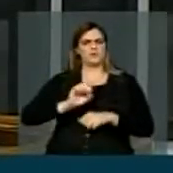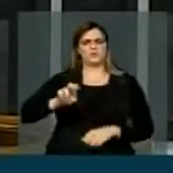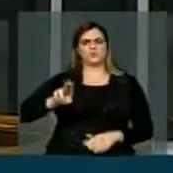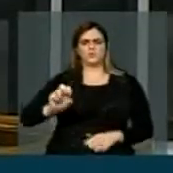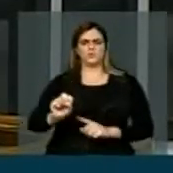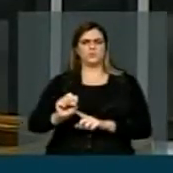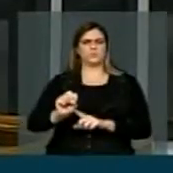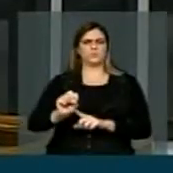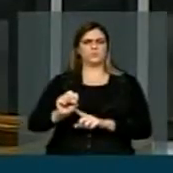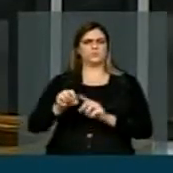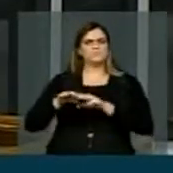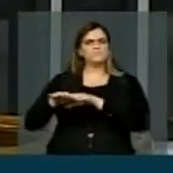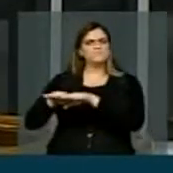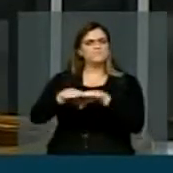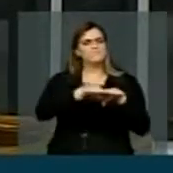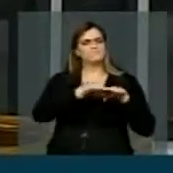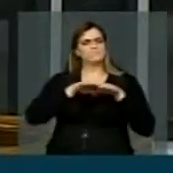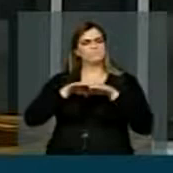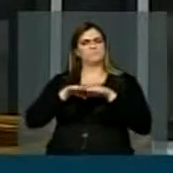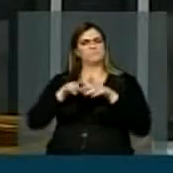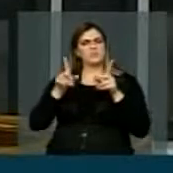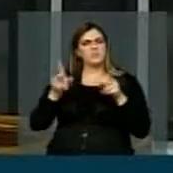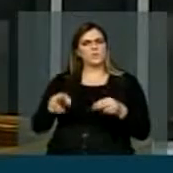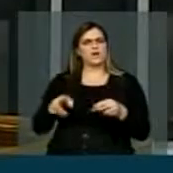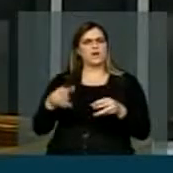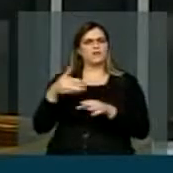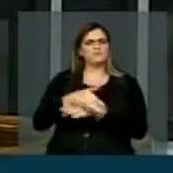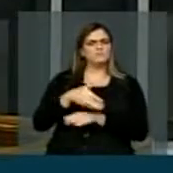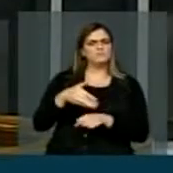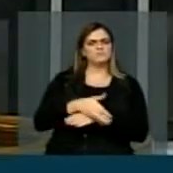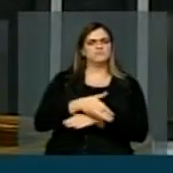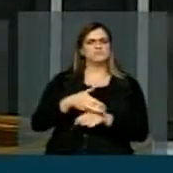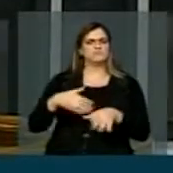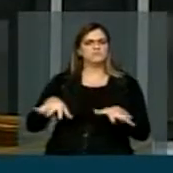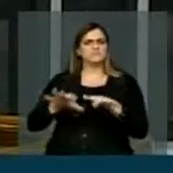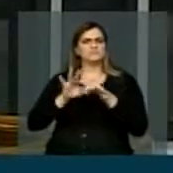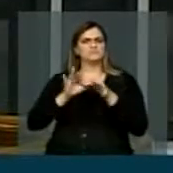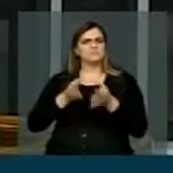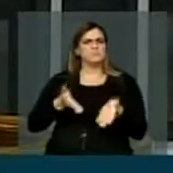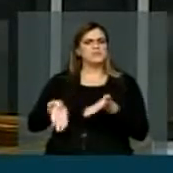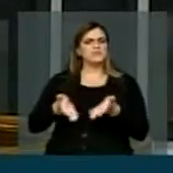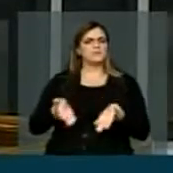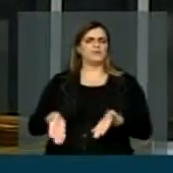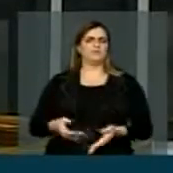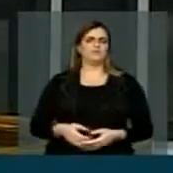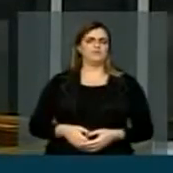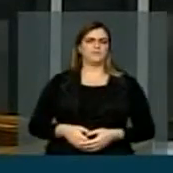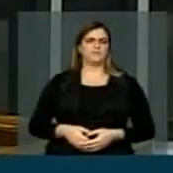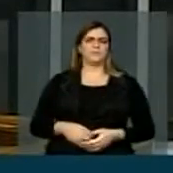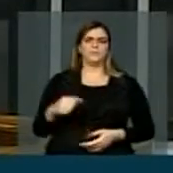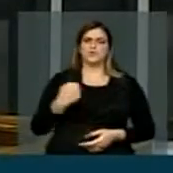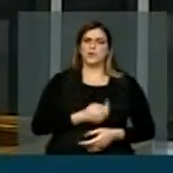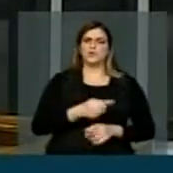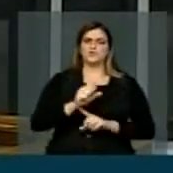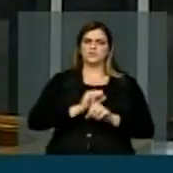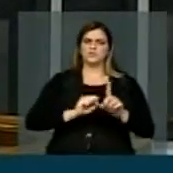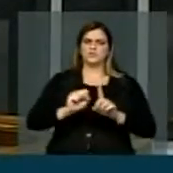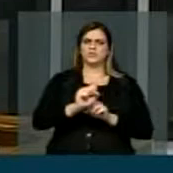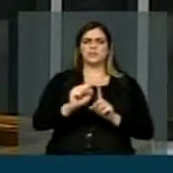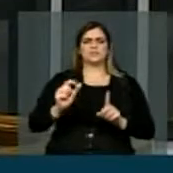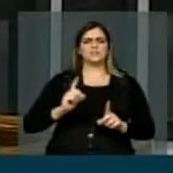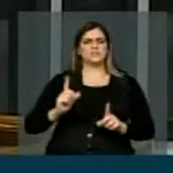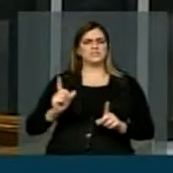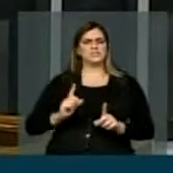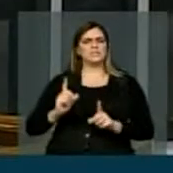como universalidade, equidade e integralidade. Nossa sociedade